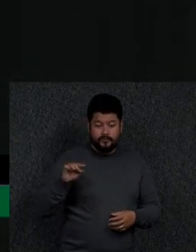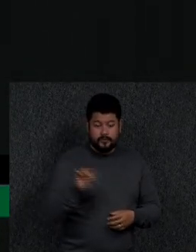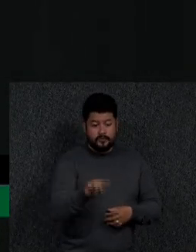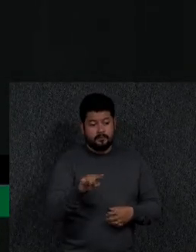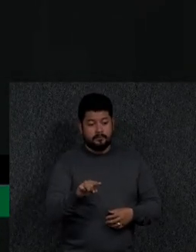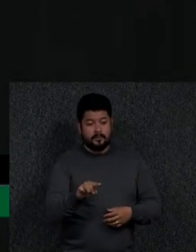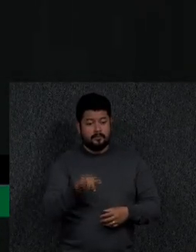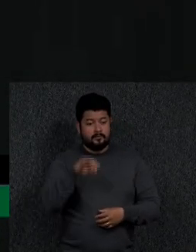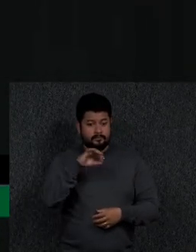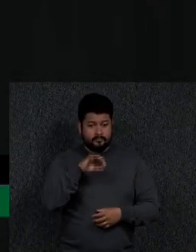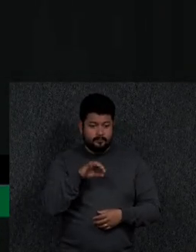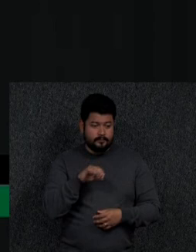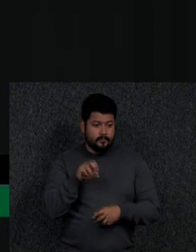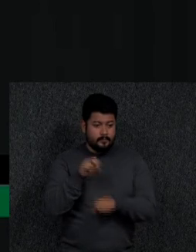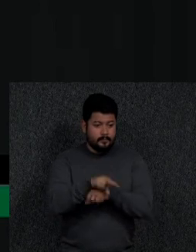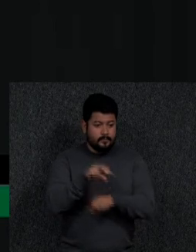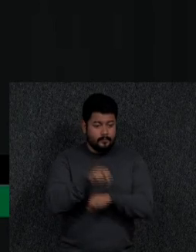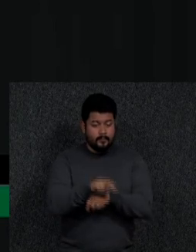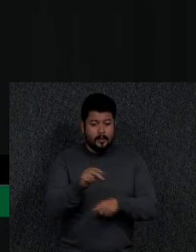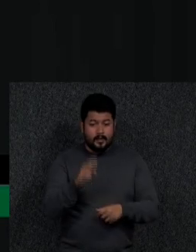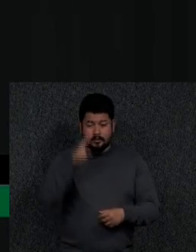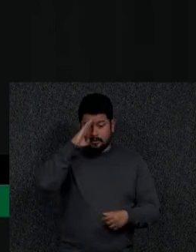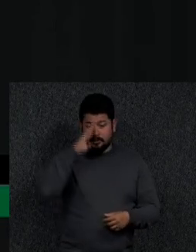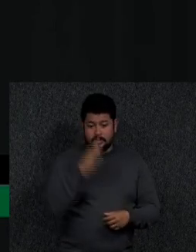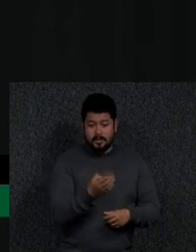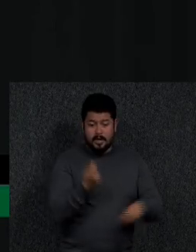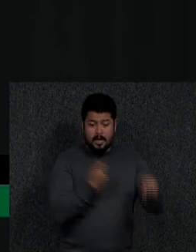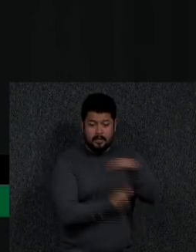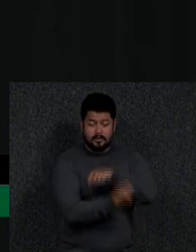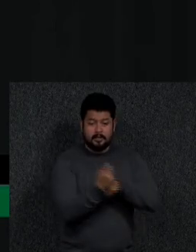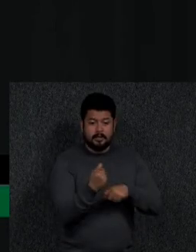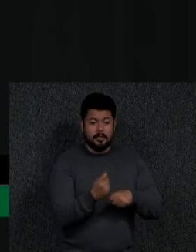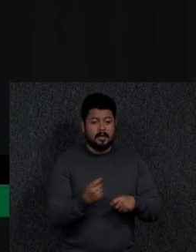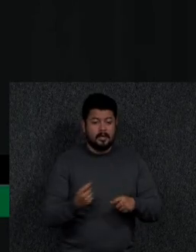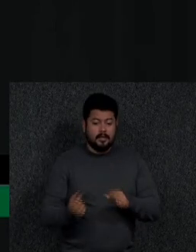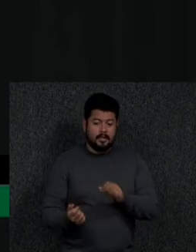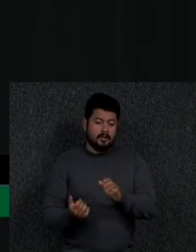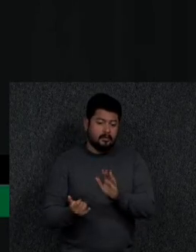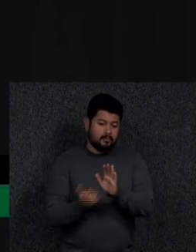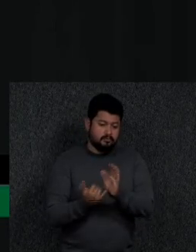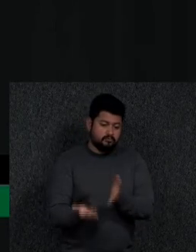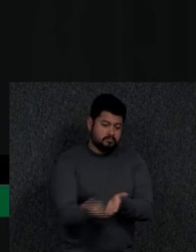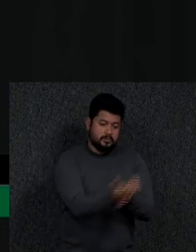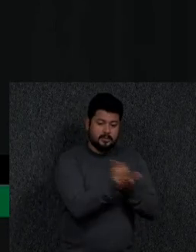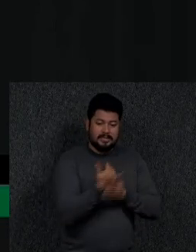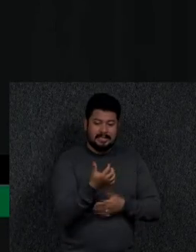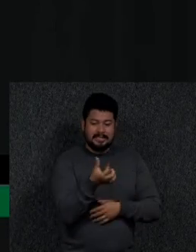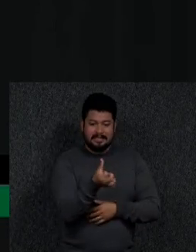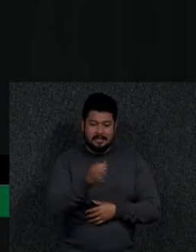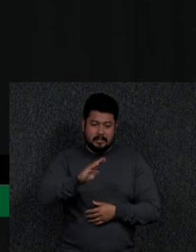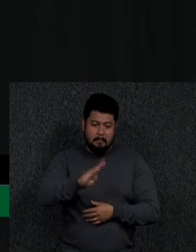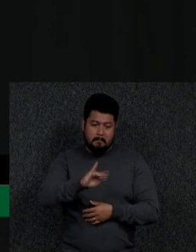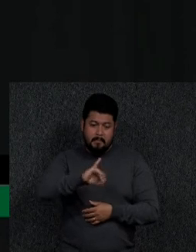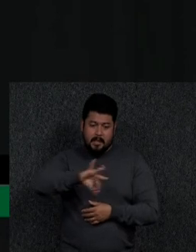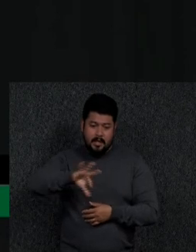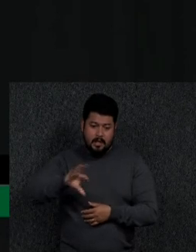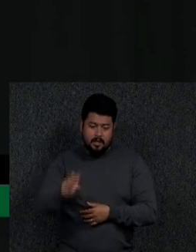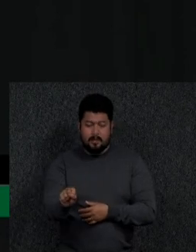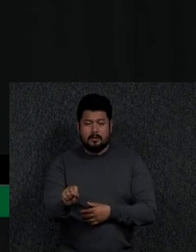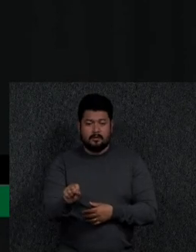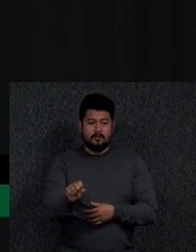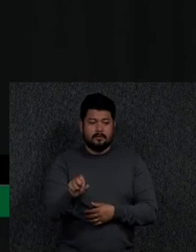necessário estabelecer um plano de transição energética justa para a reconversão econômica da